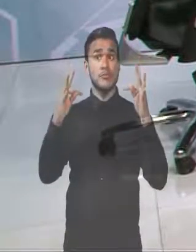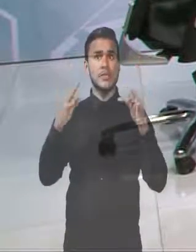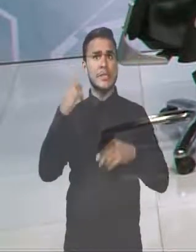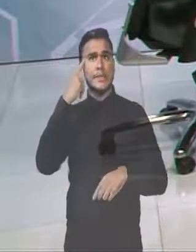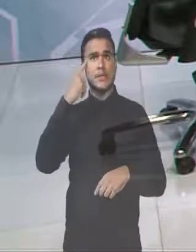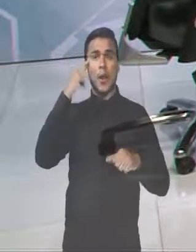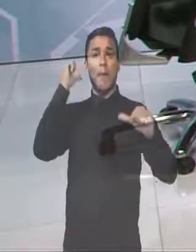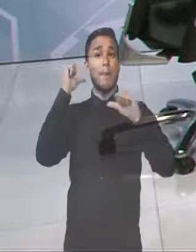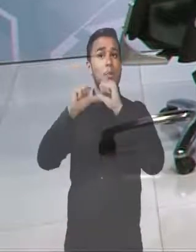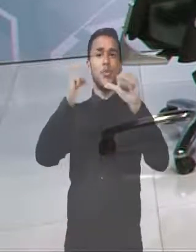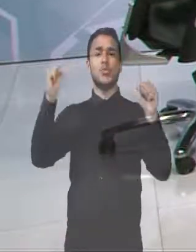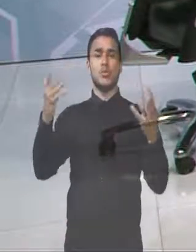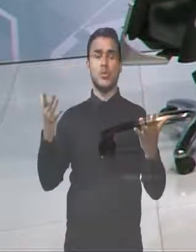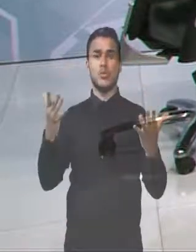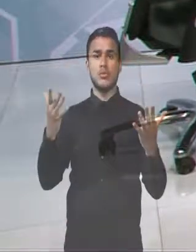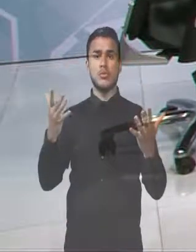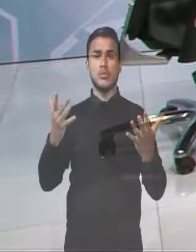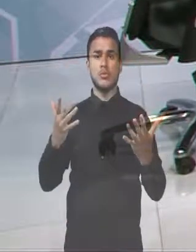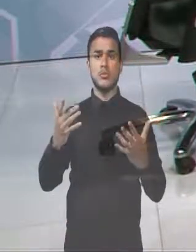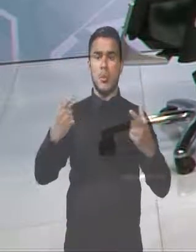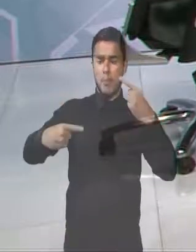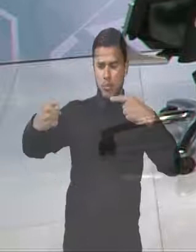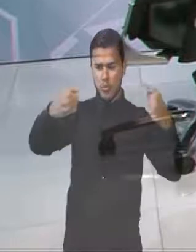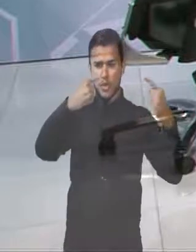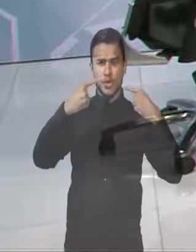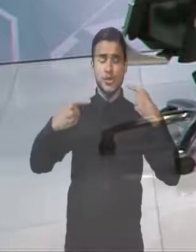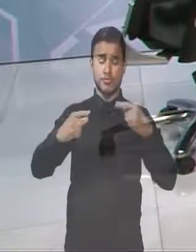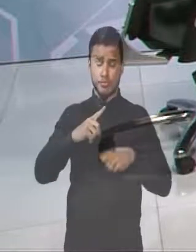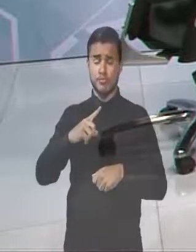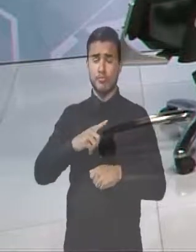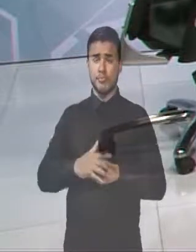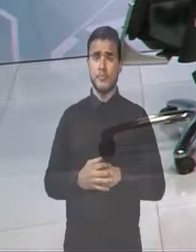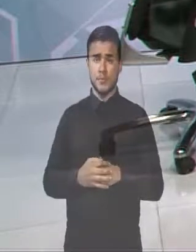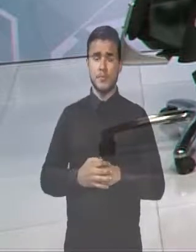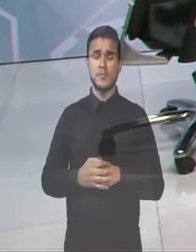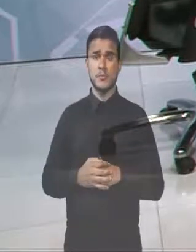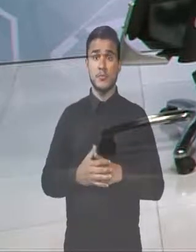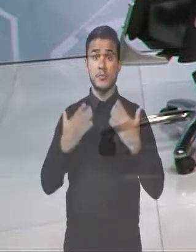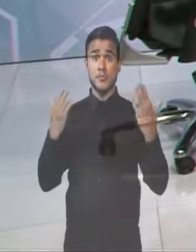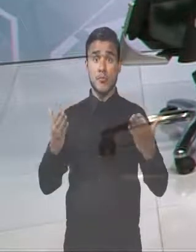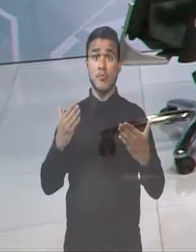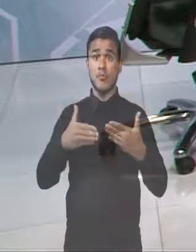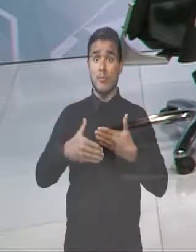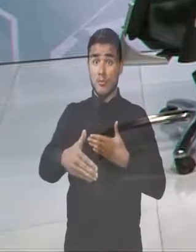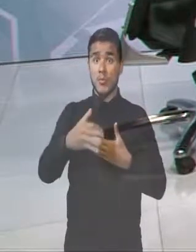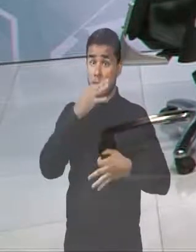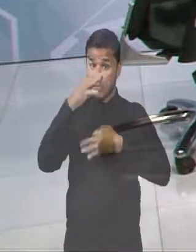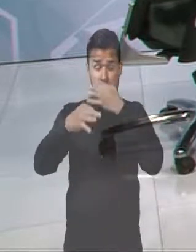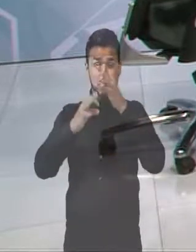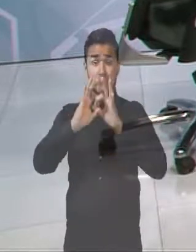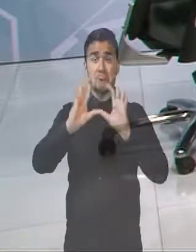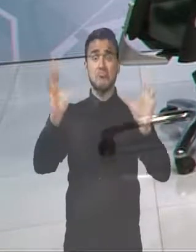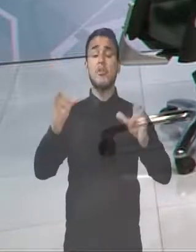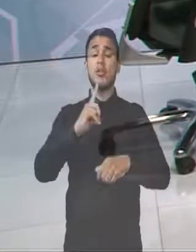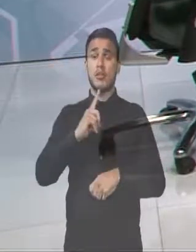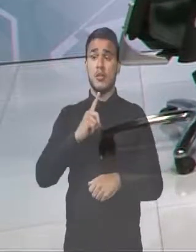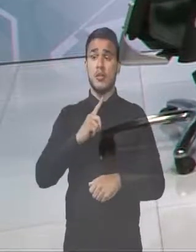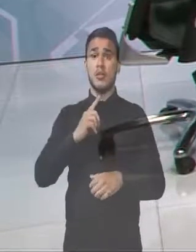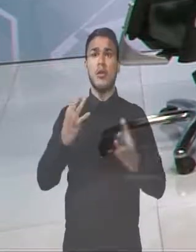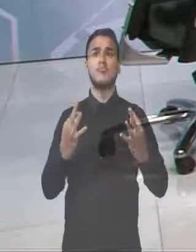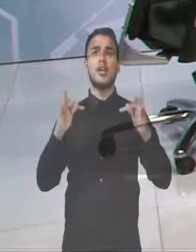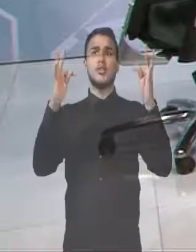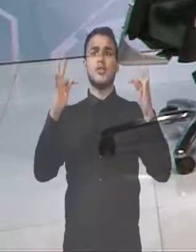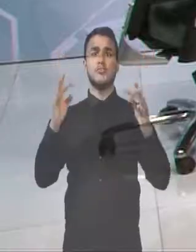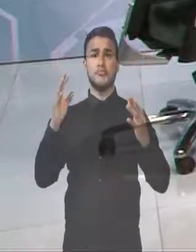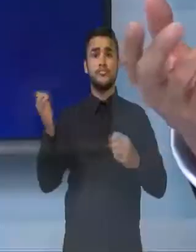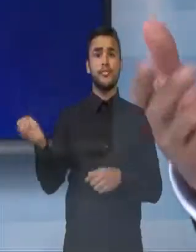outro momento, é outra forma de fazer política. Mas a democracia na era digital vai ser cada vez melhor.